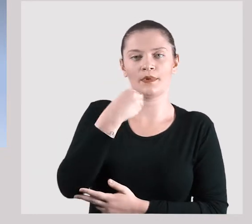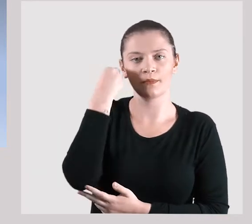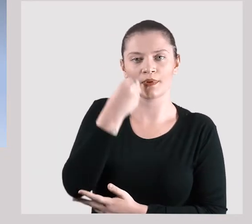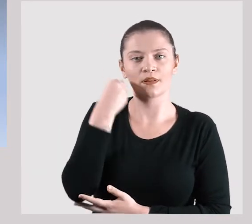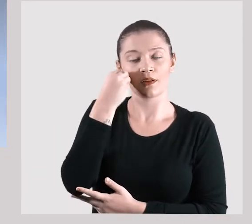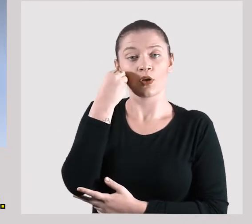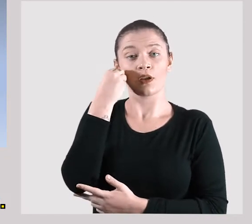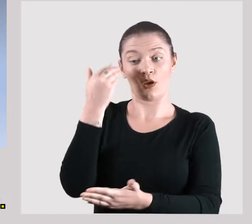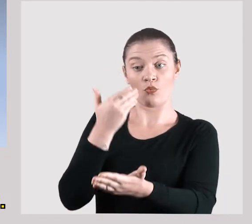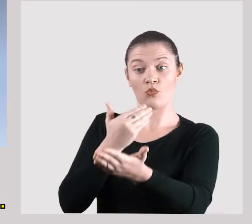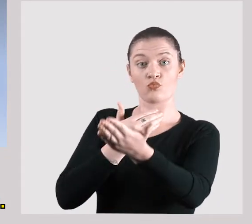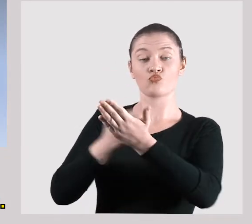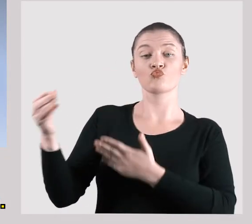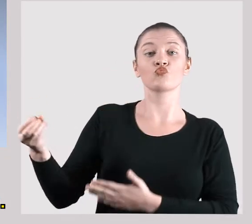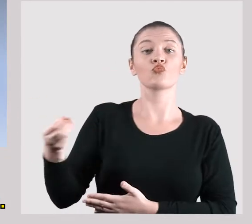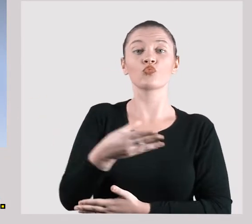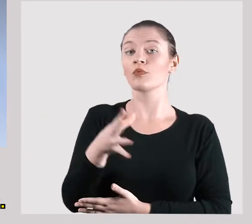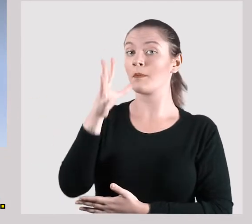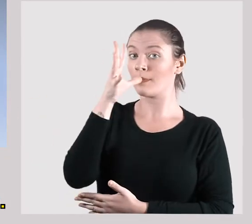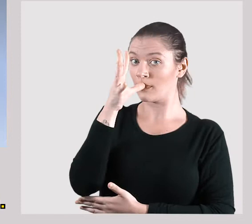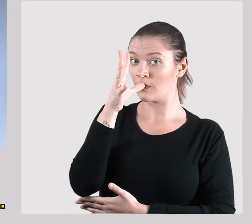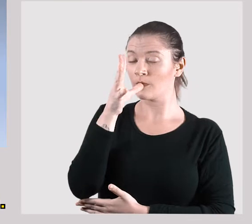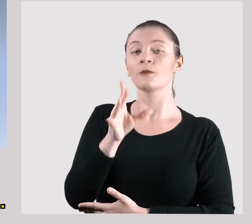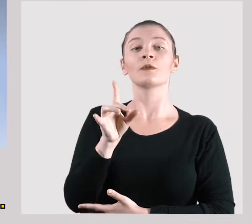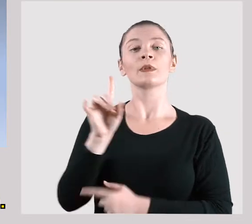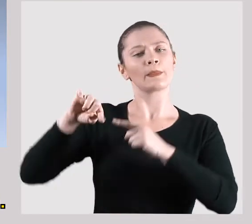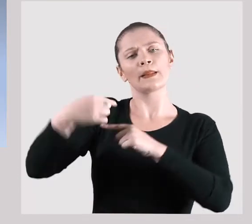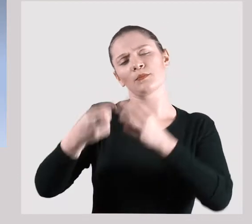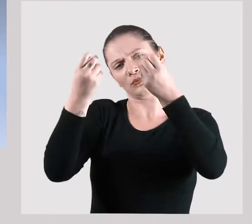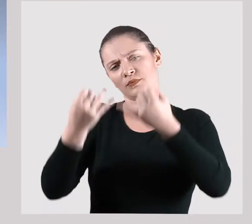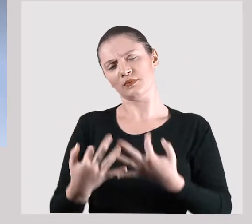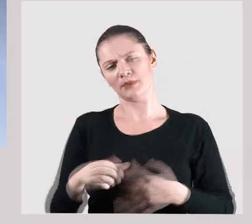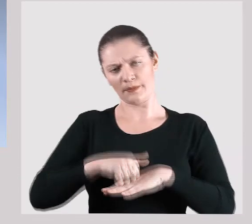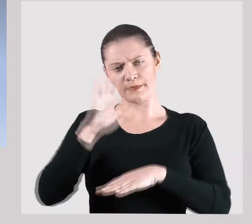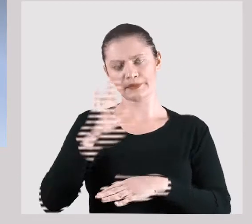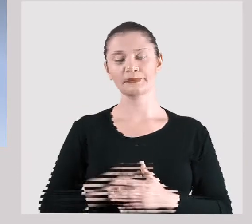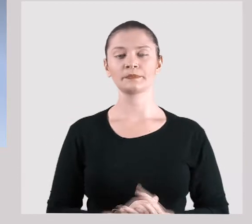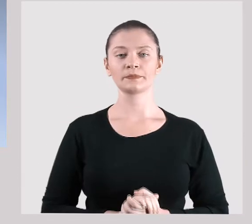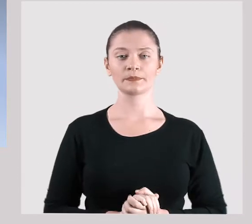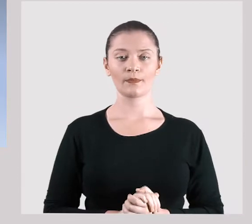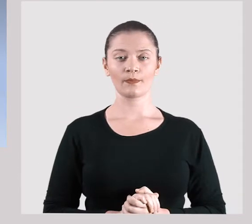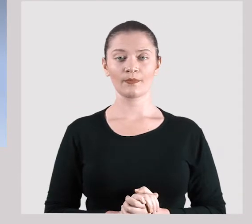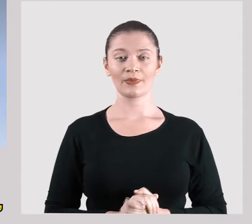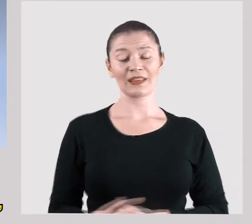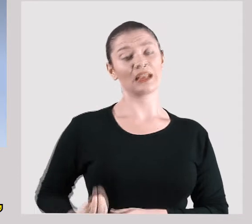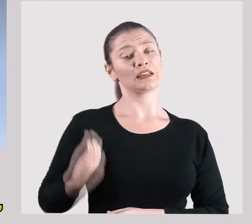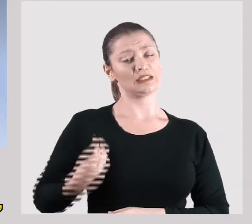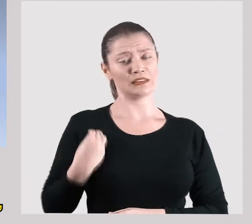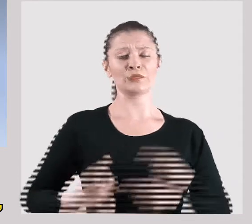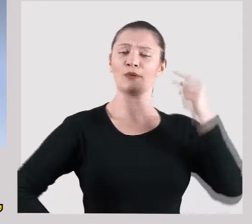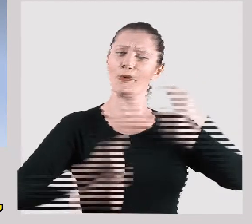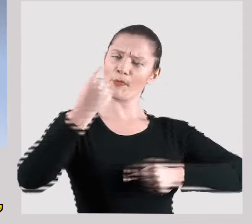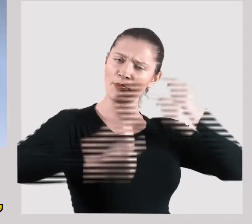novo pênis, que é uma das técnicas que eu vou falar mais adiante. Existem muitas discussões bioéticas, a gente